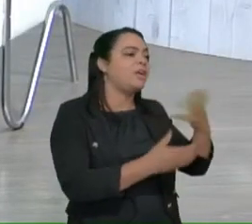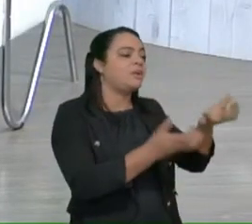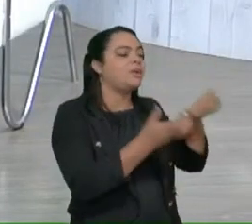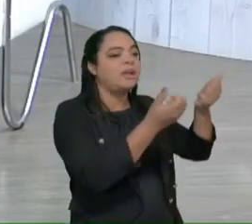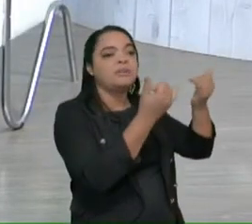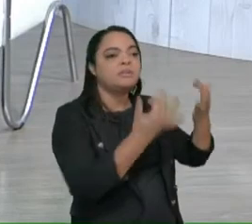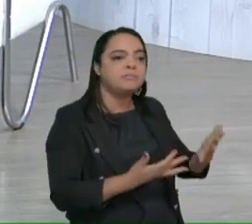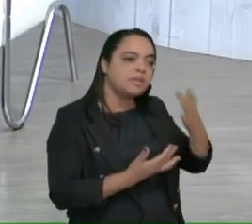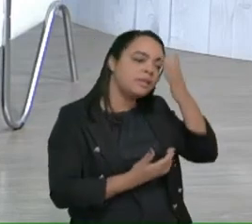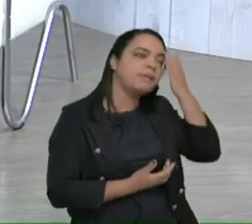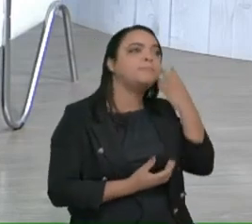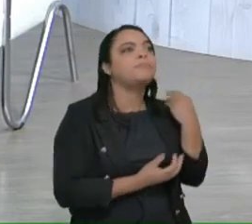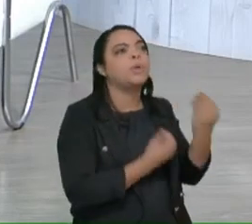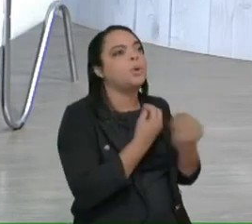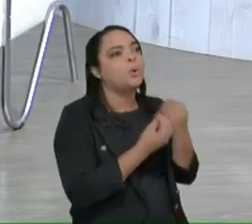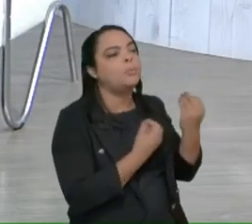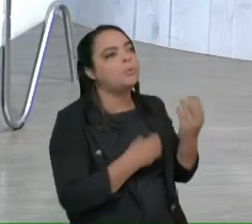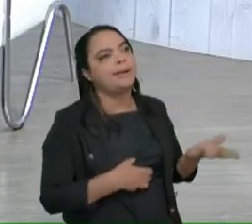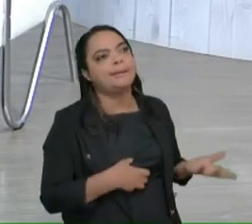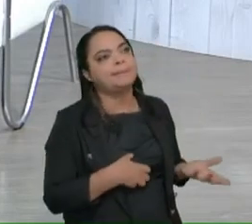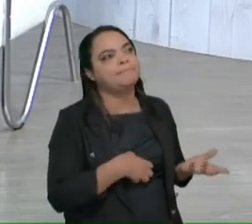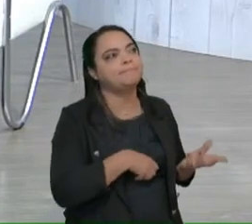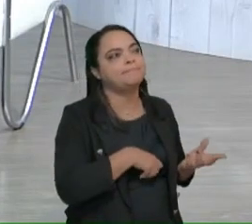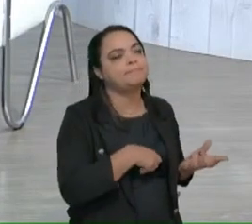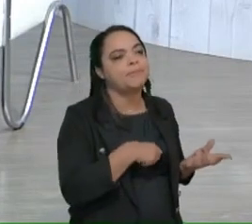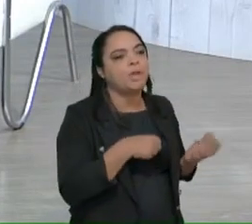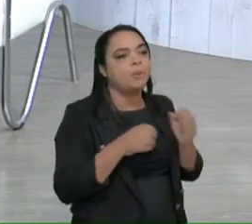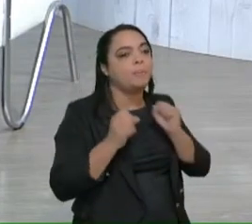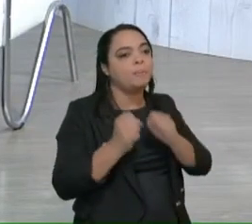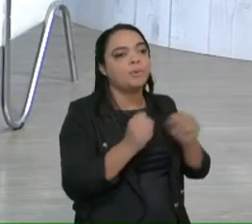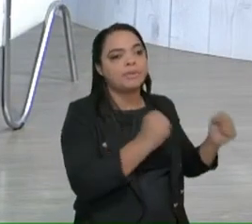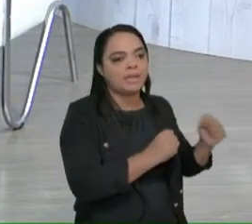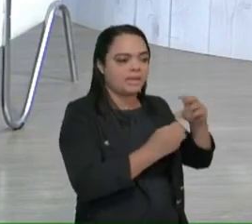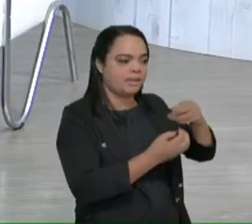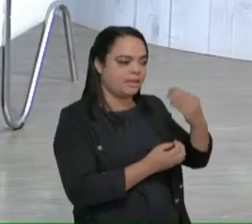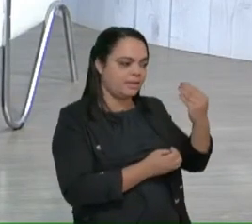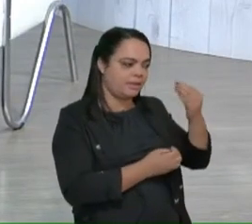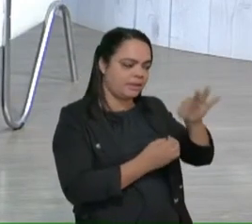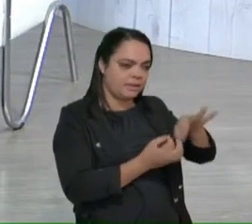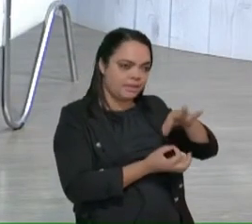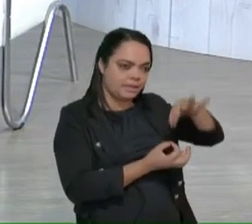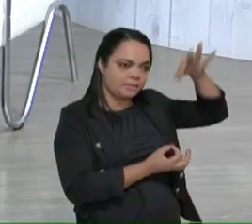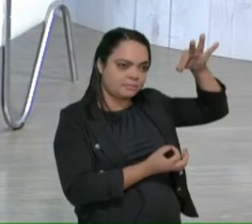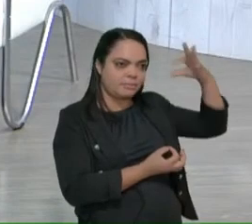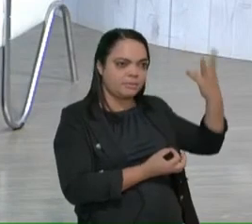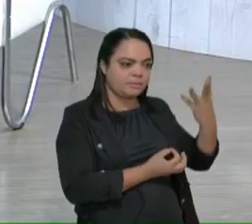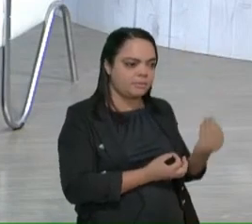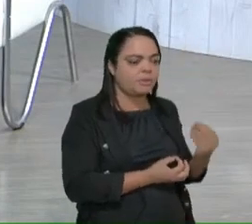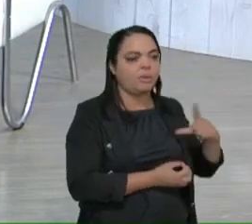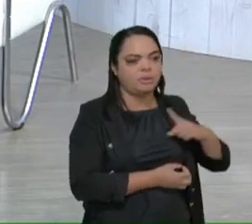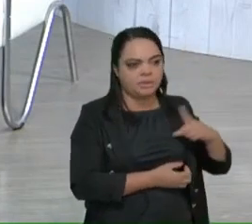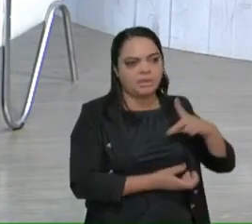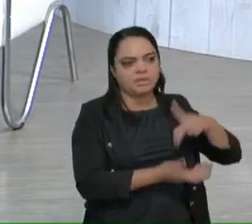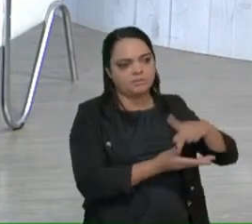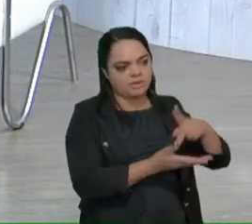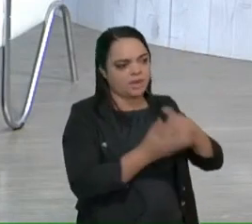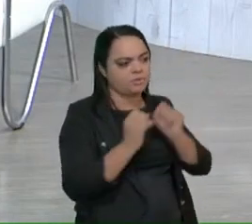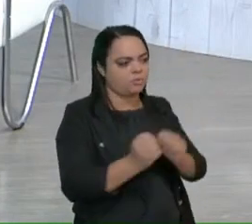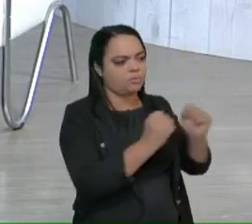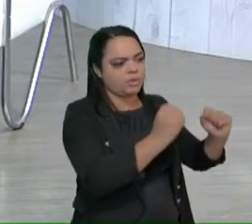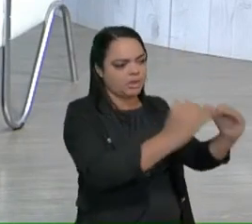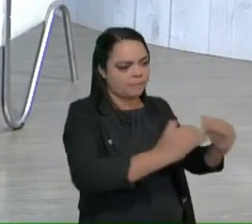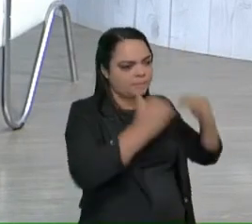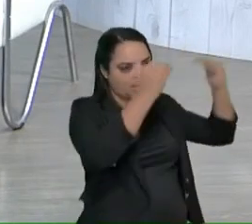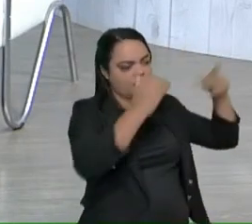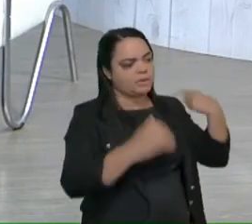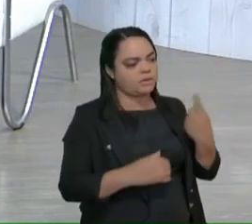essa questão de de poder né um poder espiritual existe Será que existe mes M um Poder Além da nossa